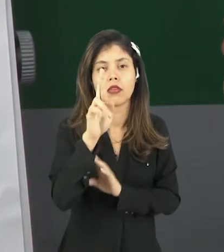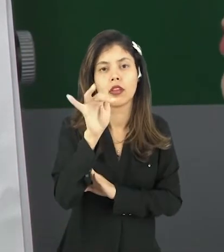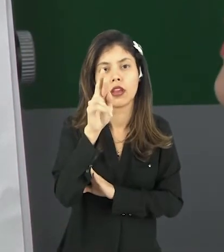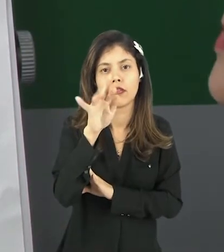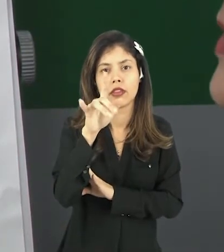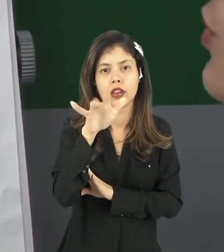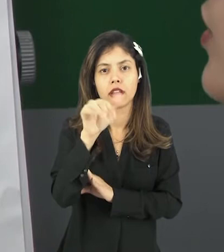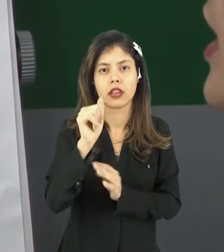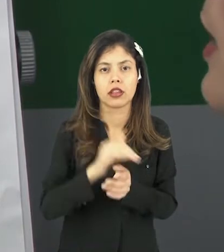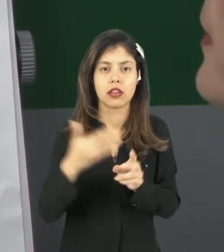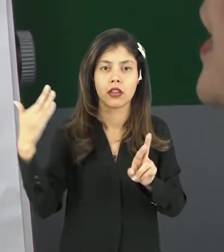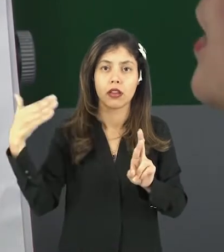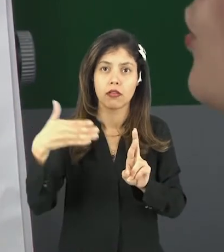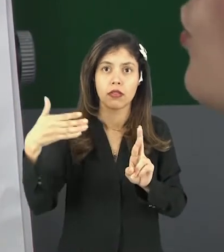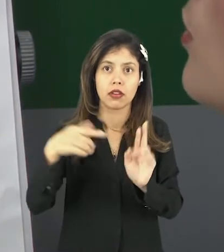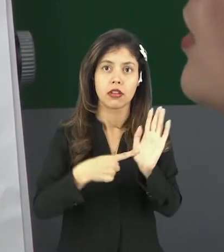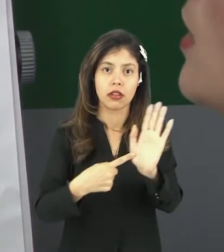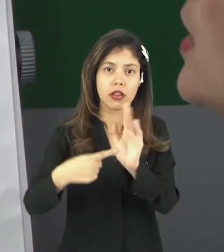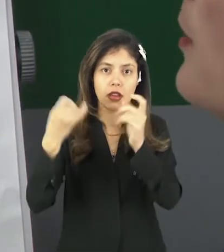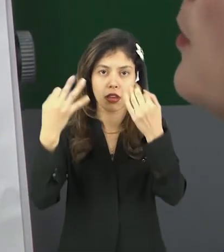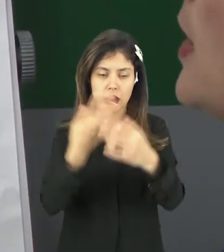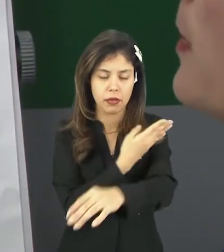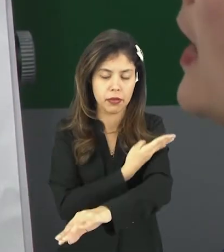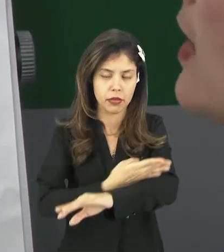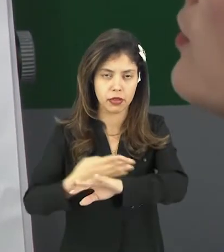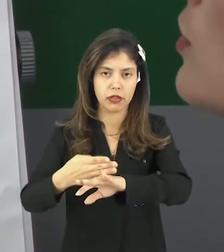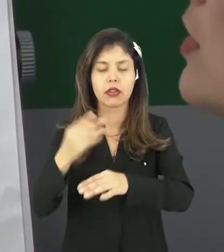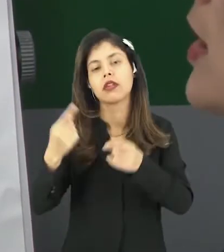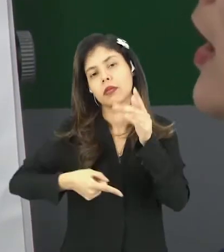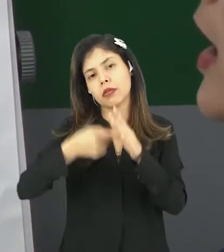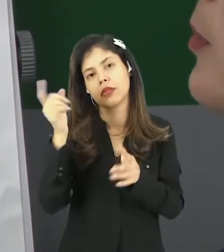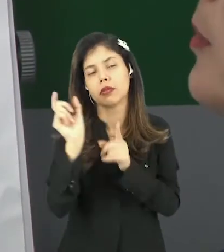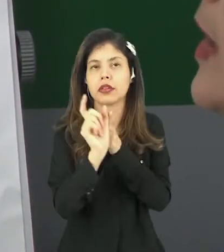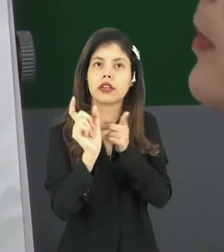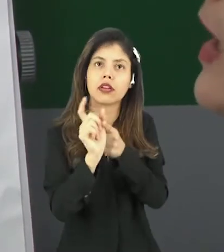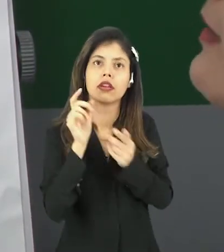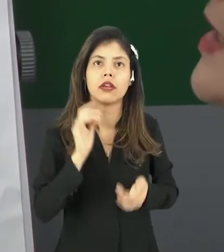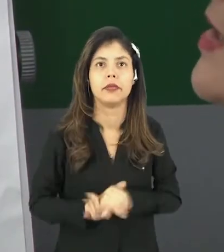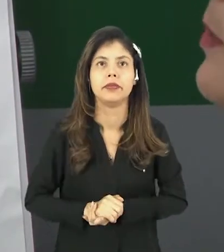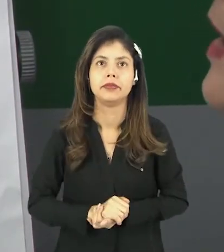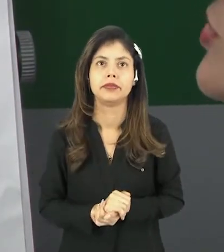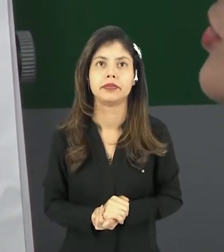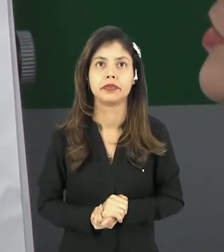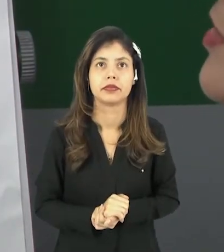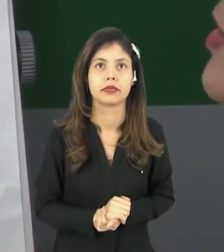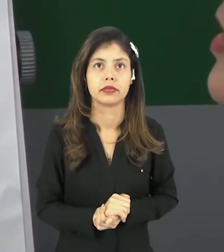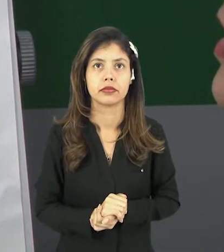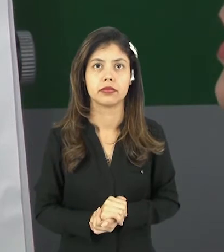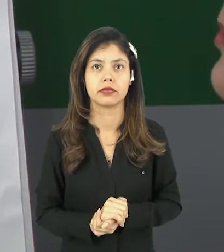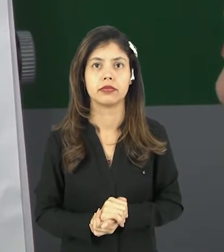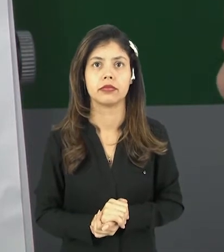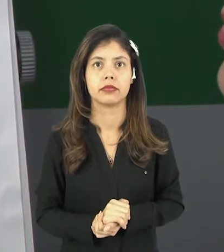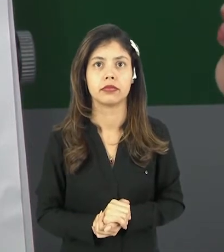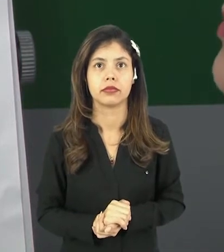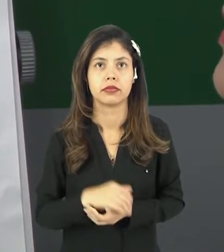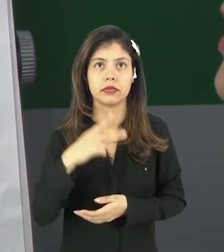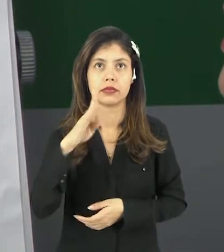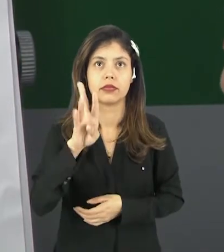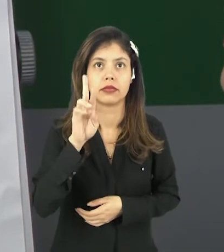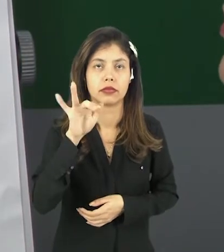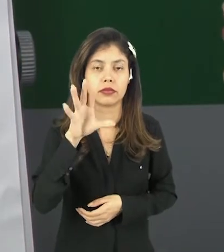Por quê? Como ele explicou, branco, que é a primeira palavra, ó, é a primeira palavra dessa página. É